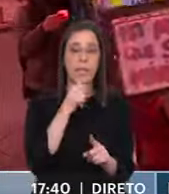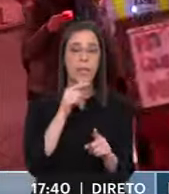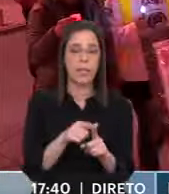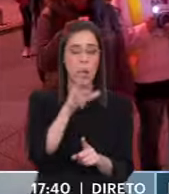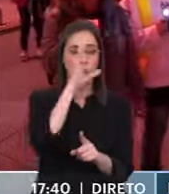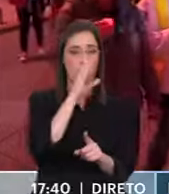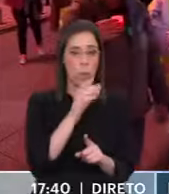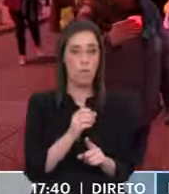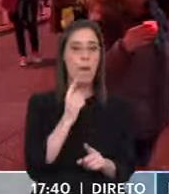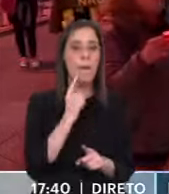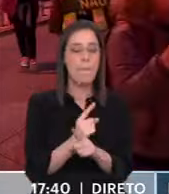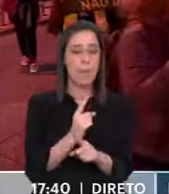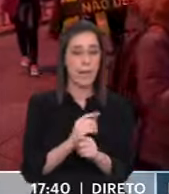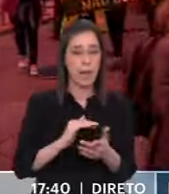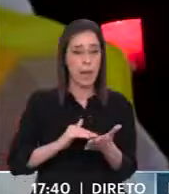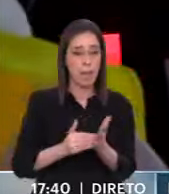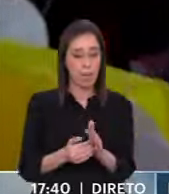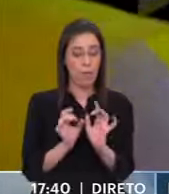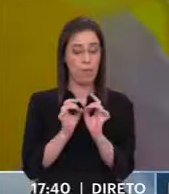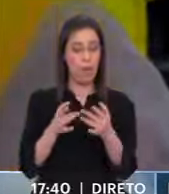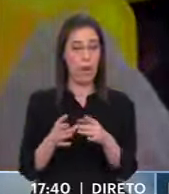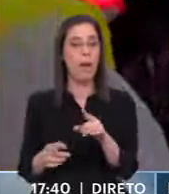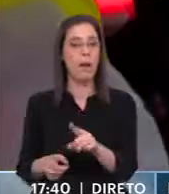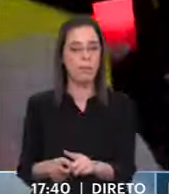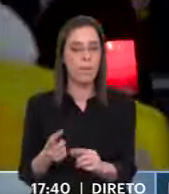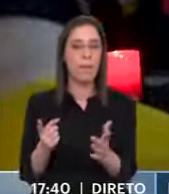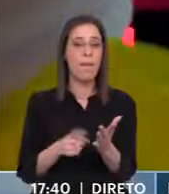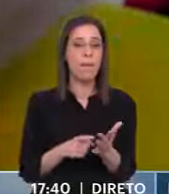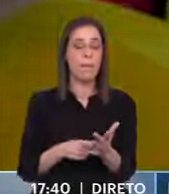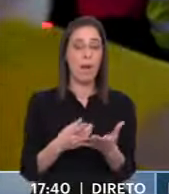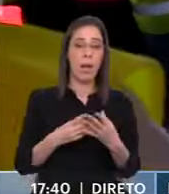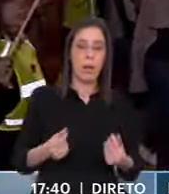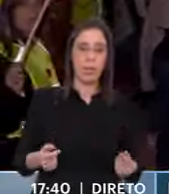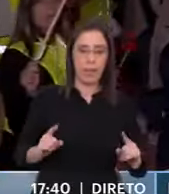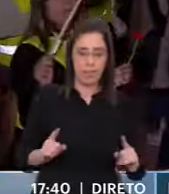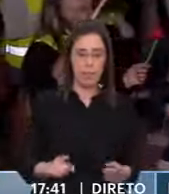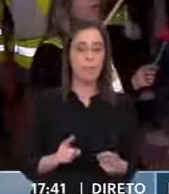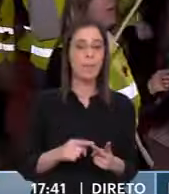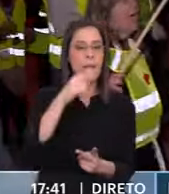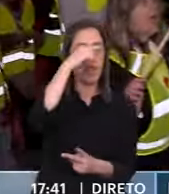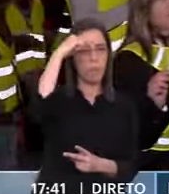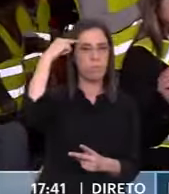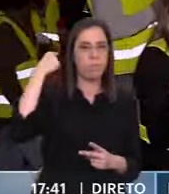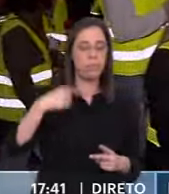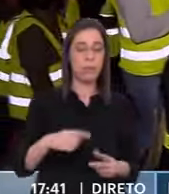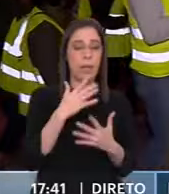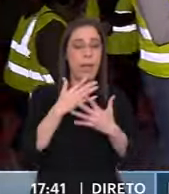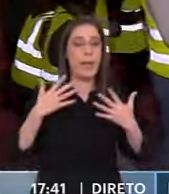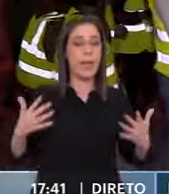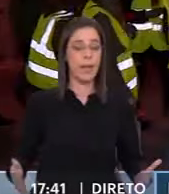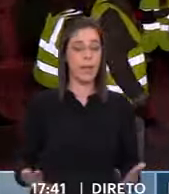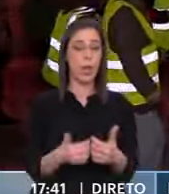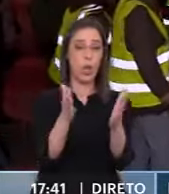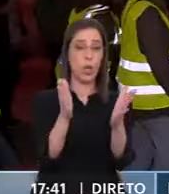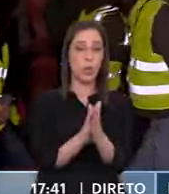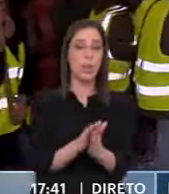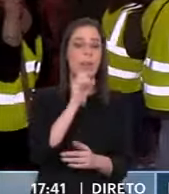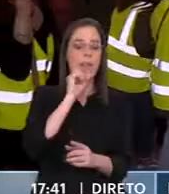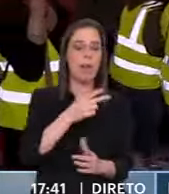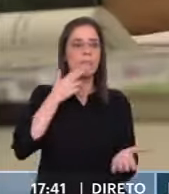governo anterior de manter as provas em meio digital, falta de equipamentos, dificuldades grandes para que todos possam,